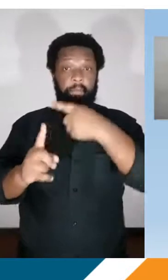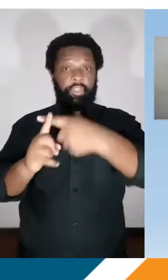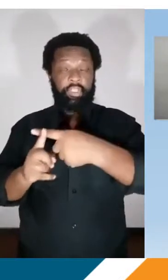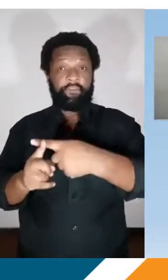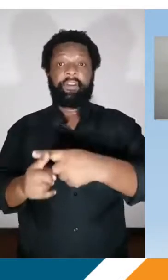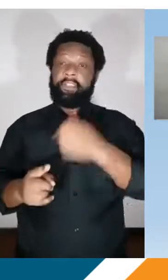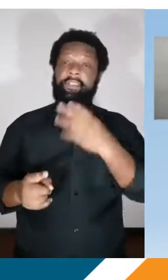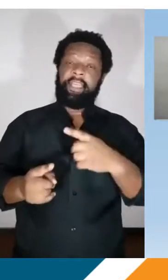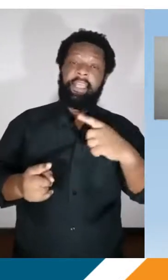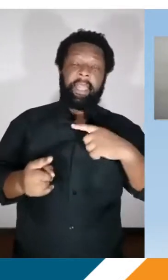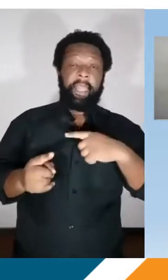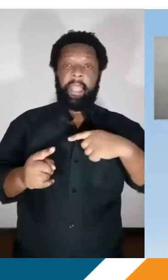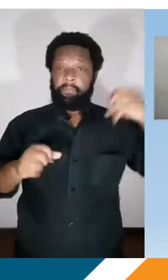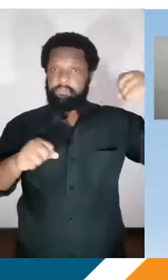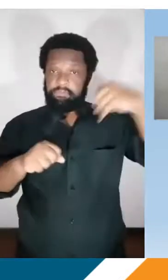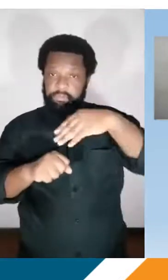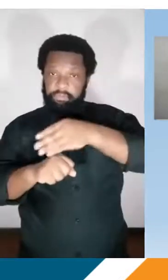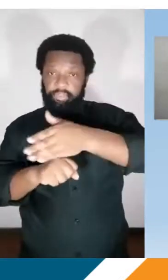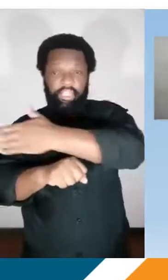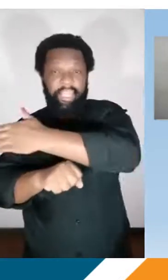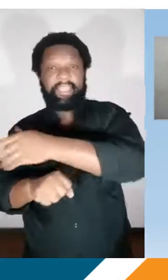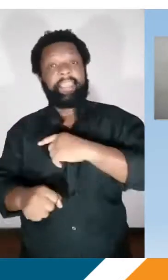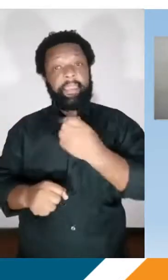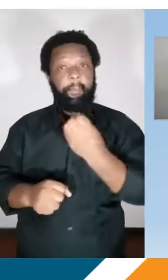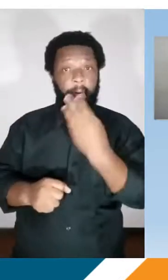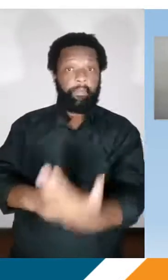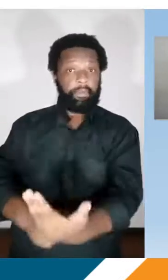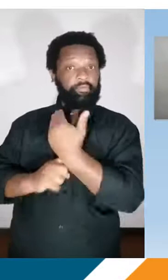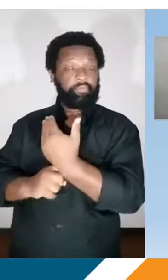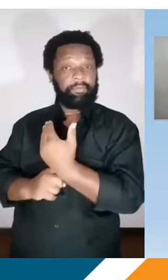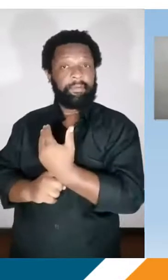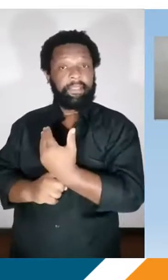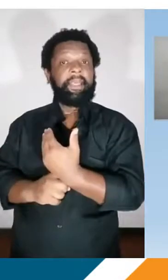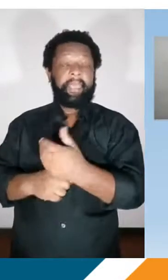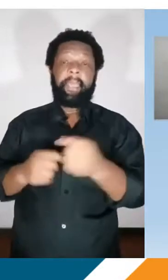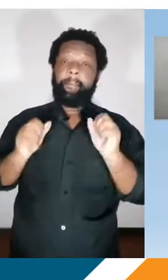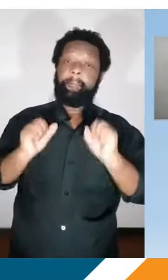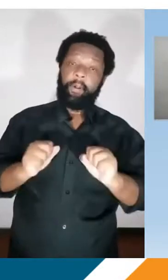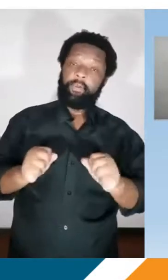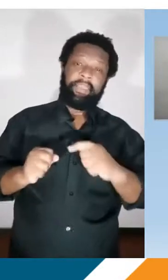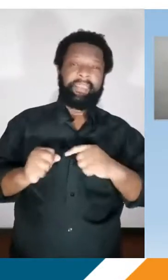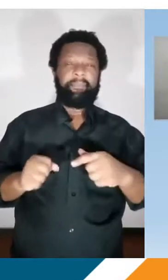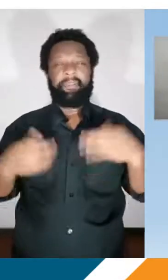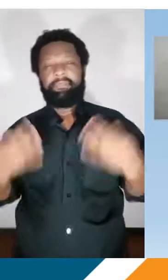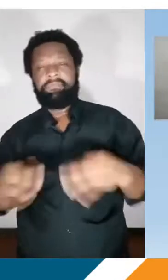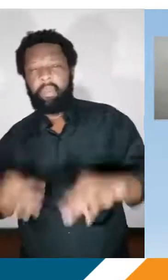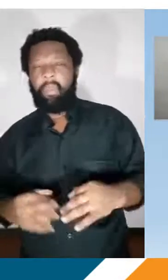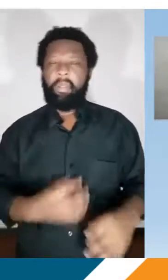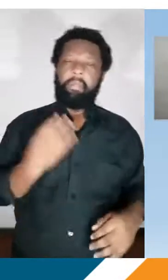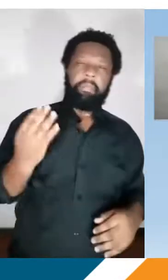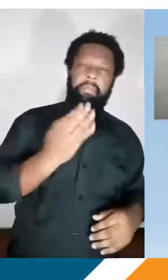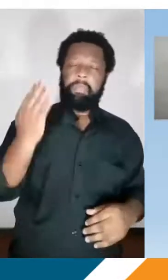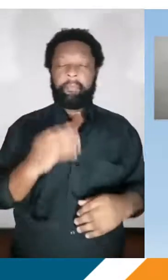positivo, talidomida, ele desvia a luz polarizada para a direita, ele tem uma ação benéfica, tá? Que é a respeito das dores,